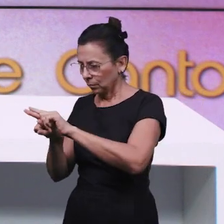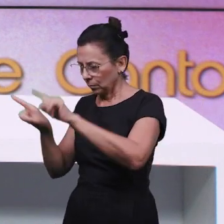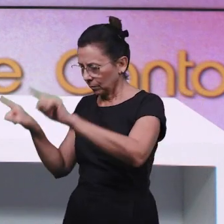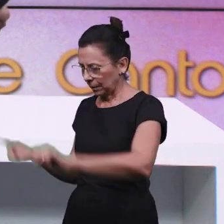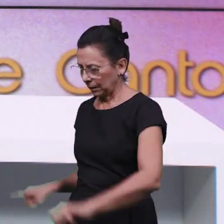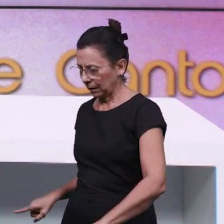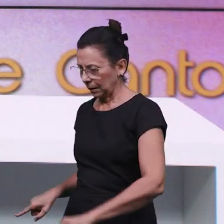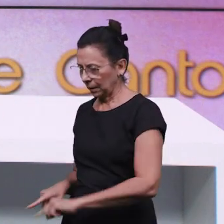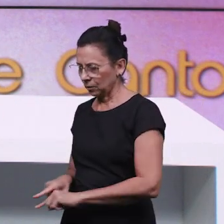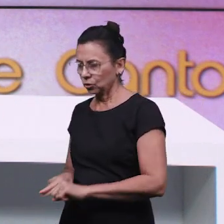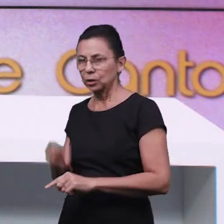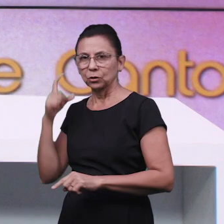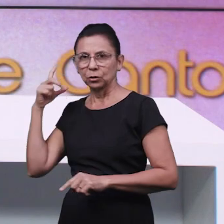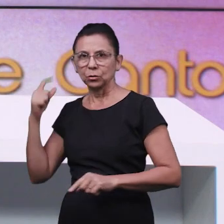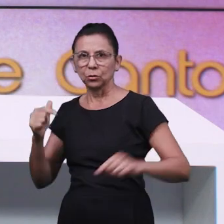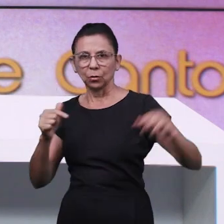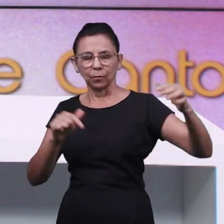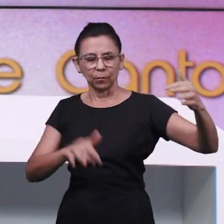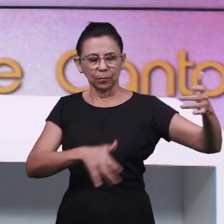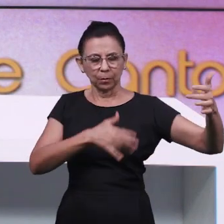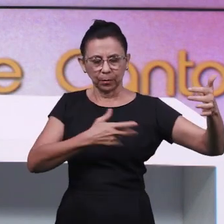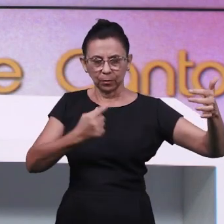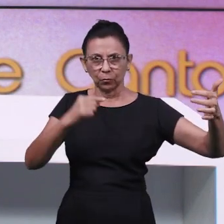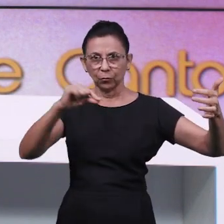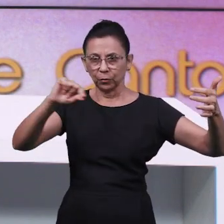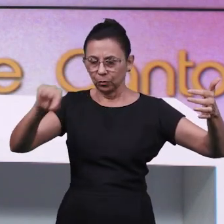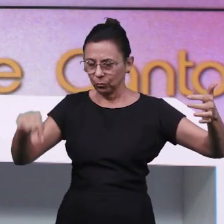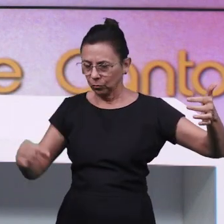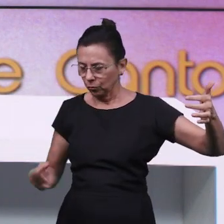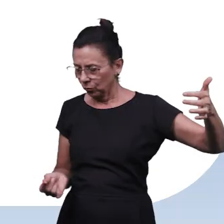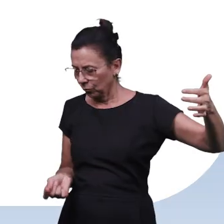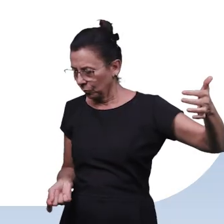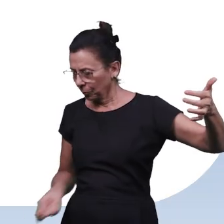violão puro, ele é menos volumoso.